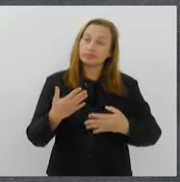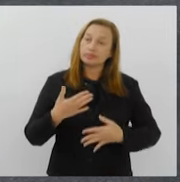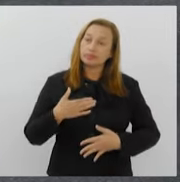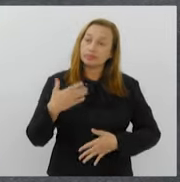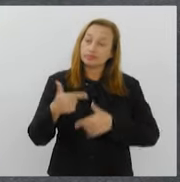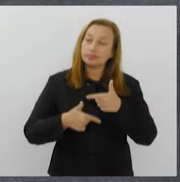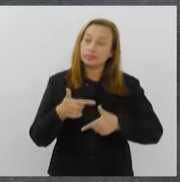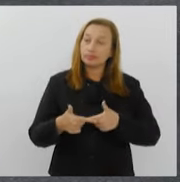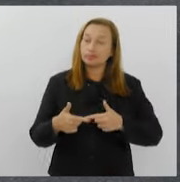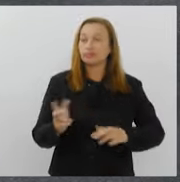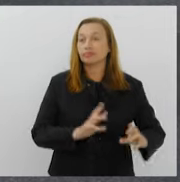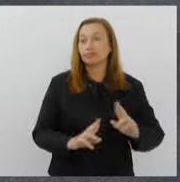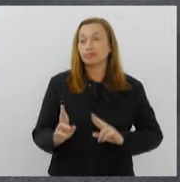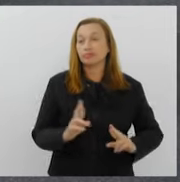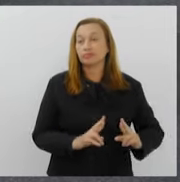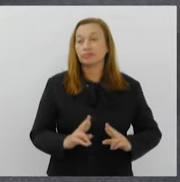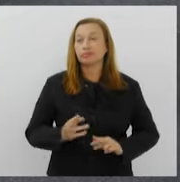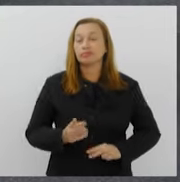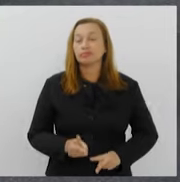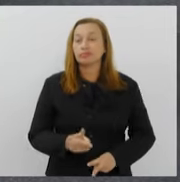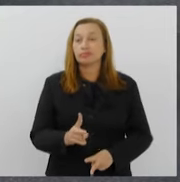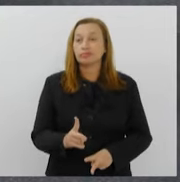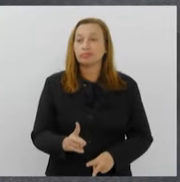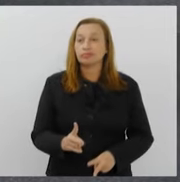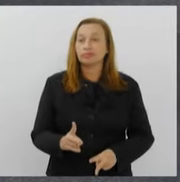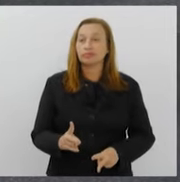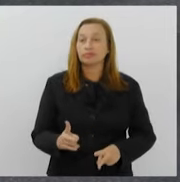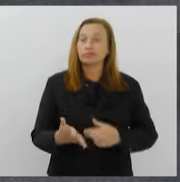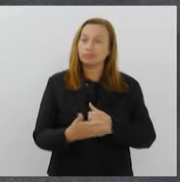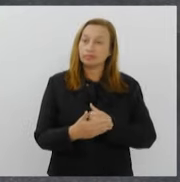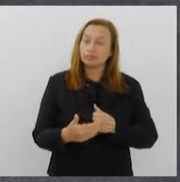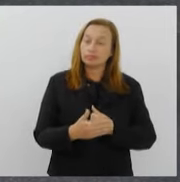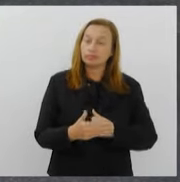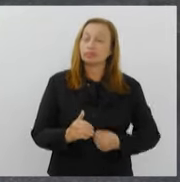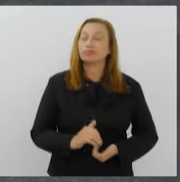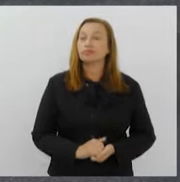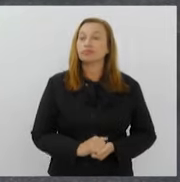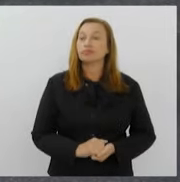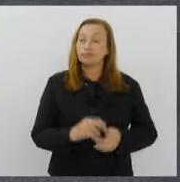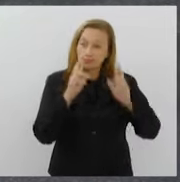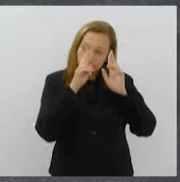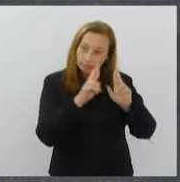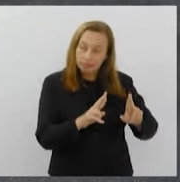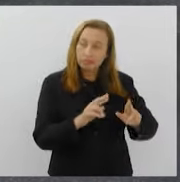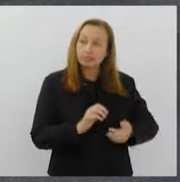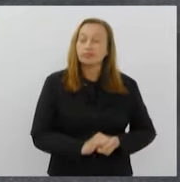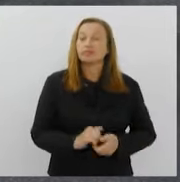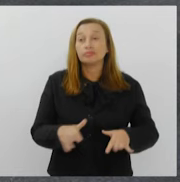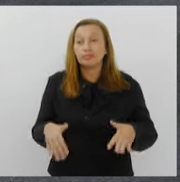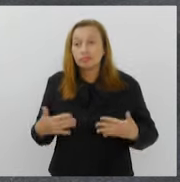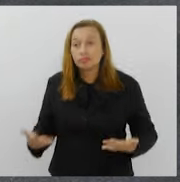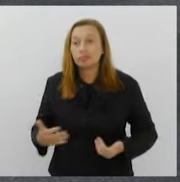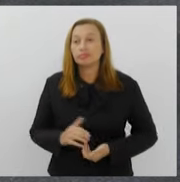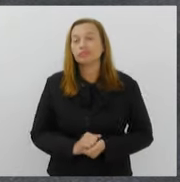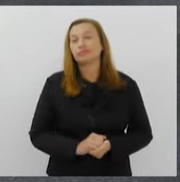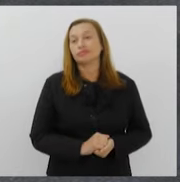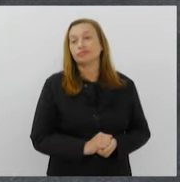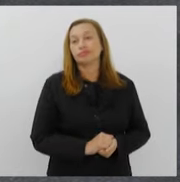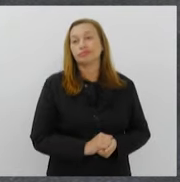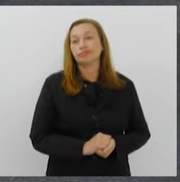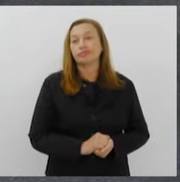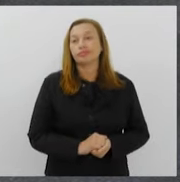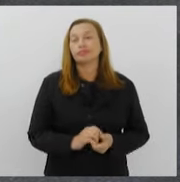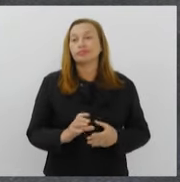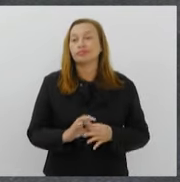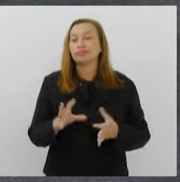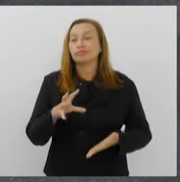tivemos um relacionamento sempre muito afetuoso e muito respeitoso. Então, eu deixo